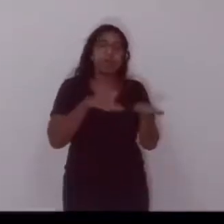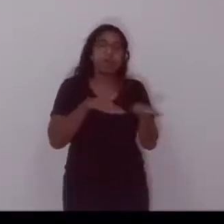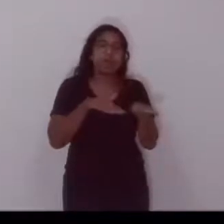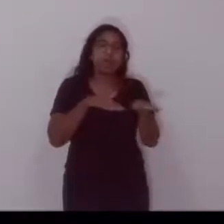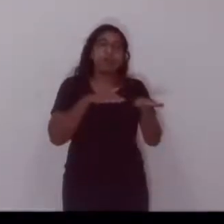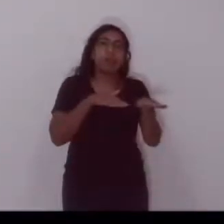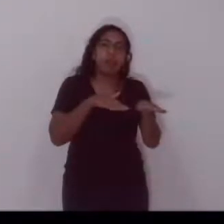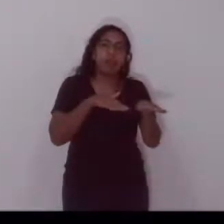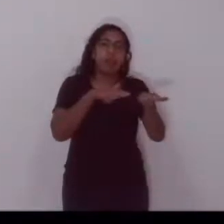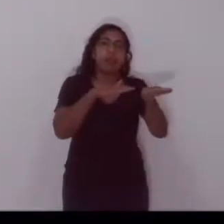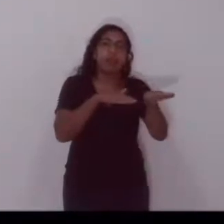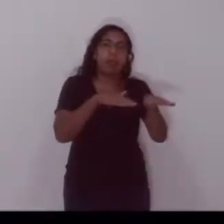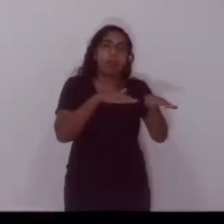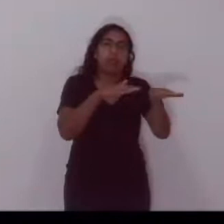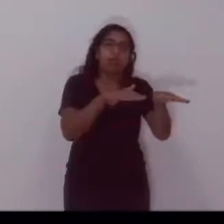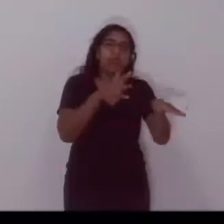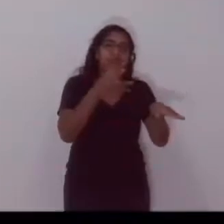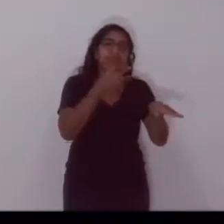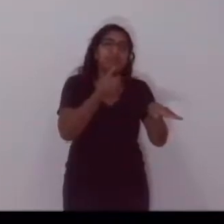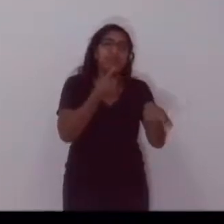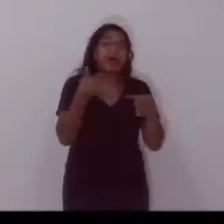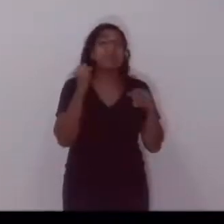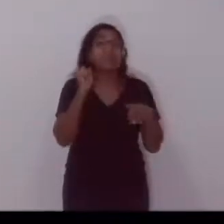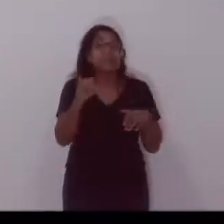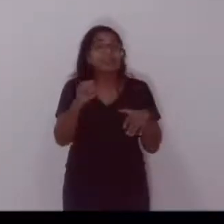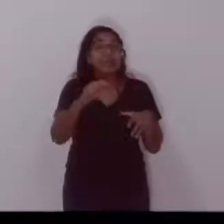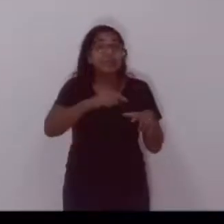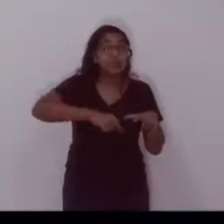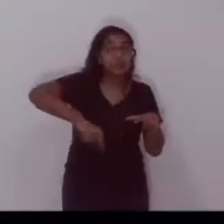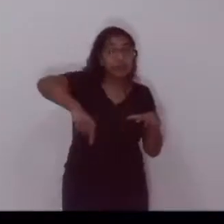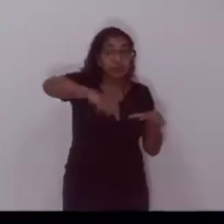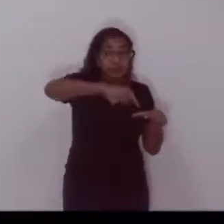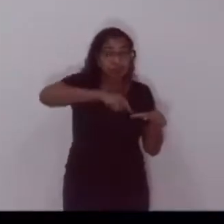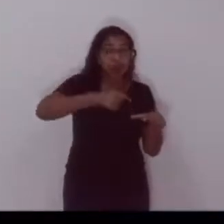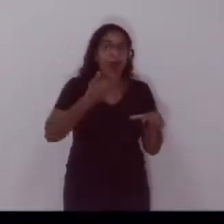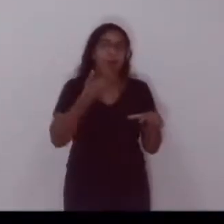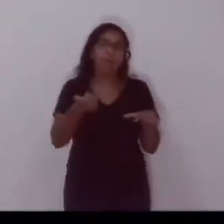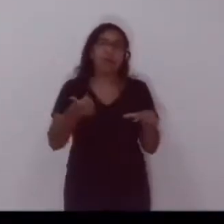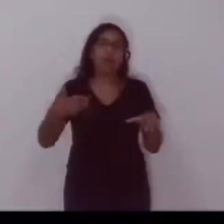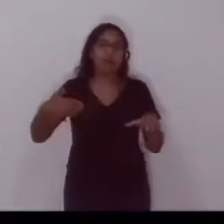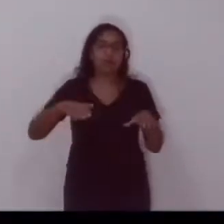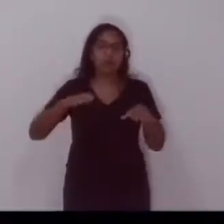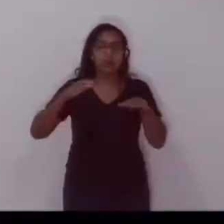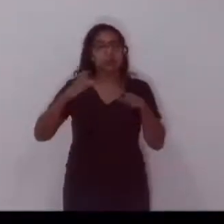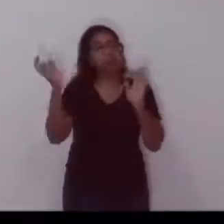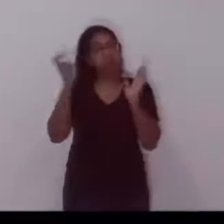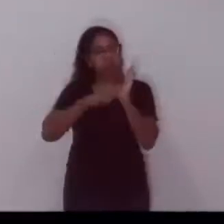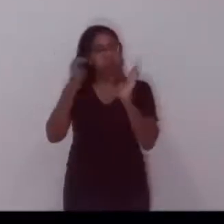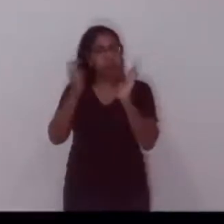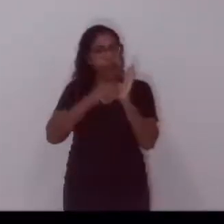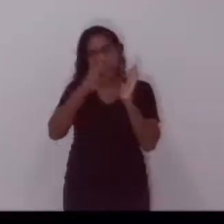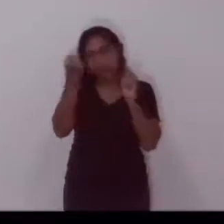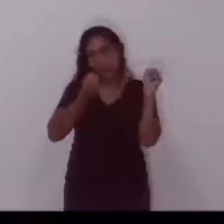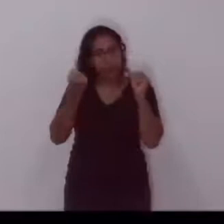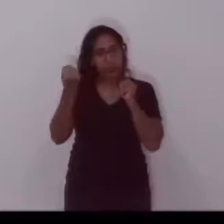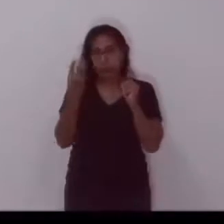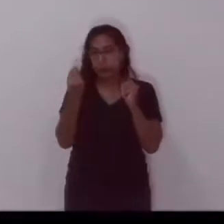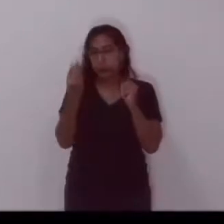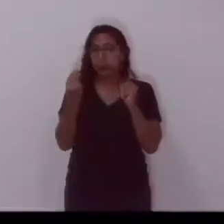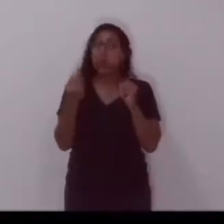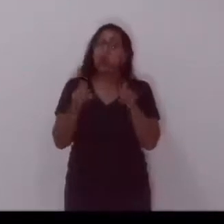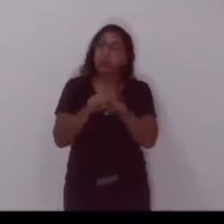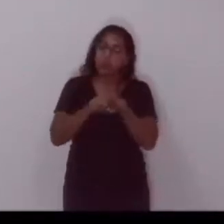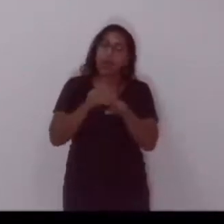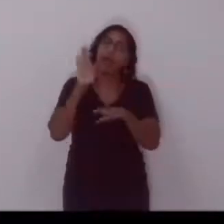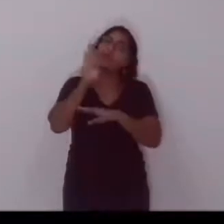coloca a rotatória pode ser uma das válvulas de escape para diminuir esse trânsito, tanto de manhã, né, no horário de pico da manhã, como no horário de